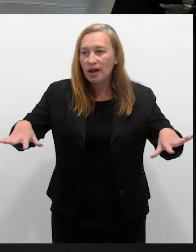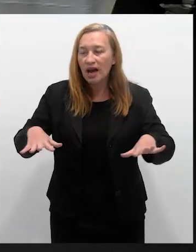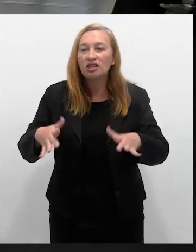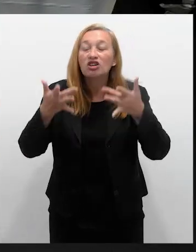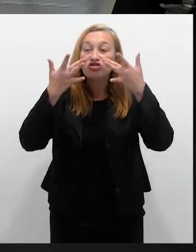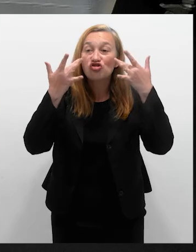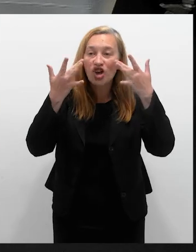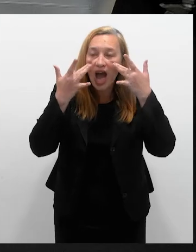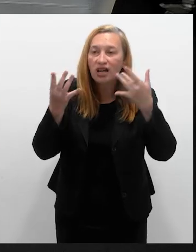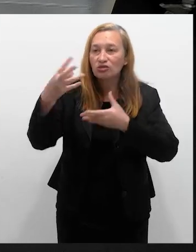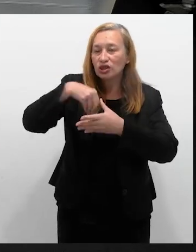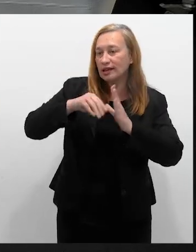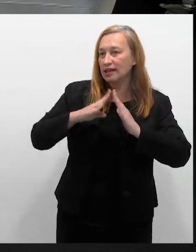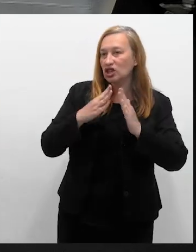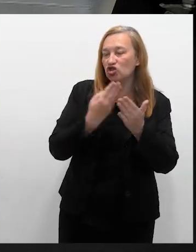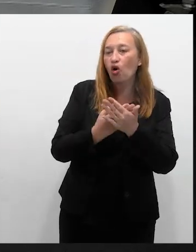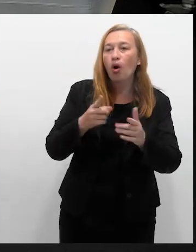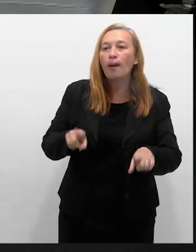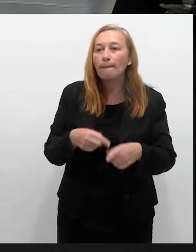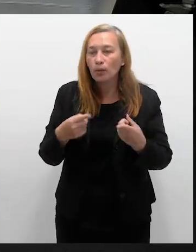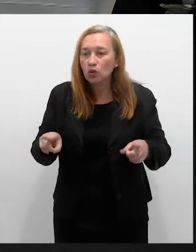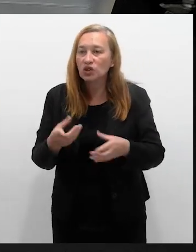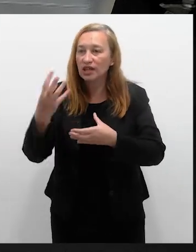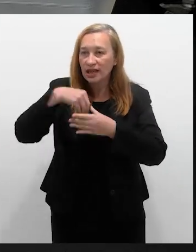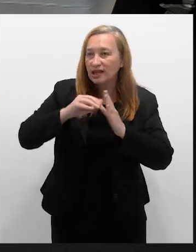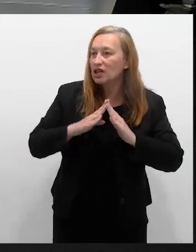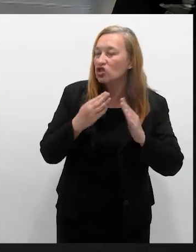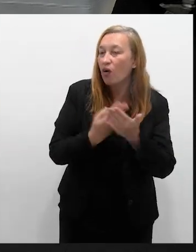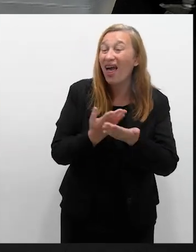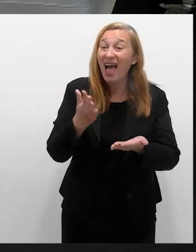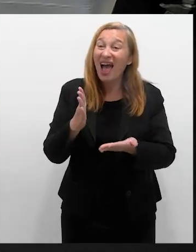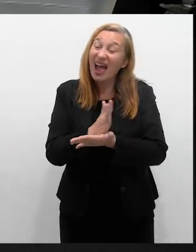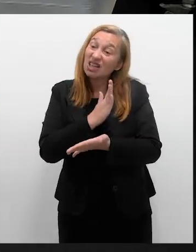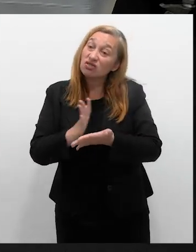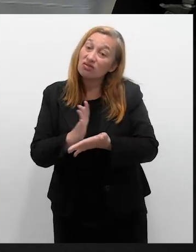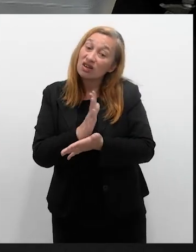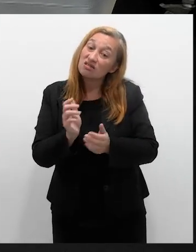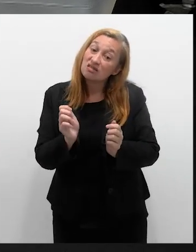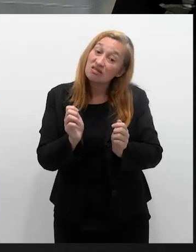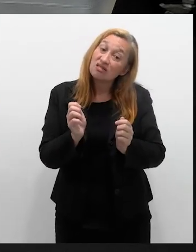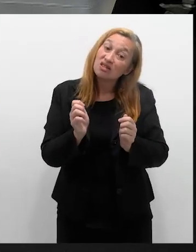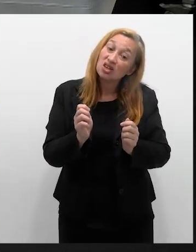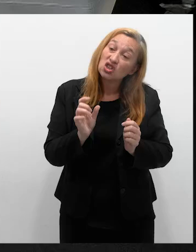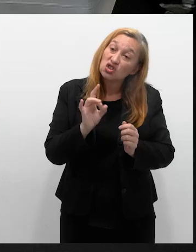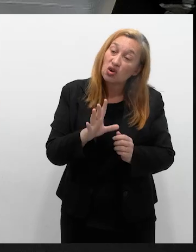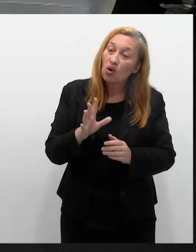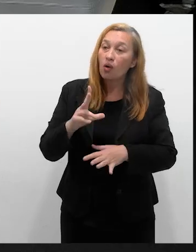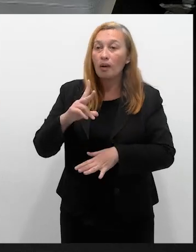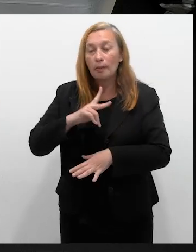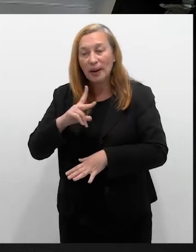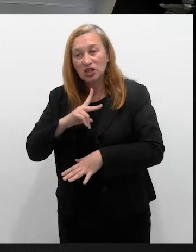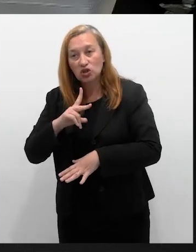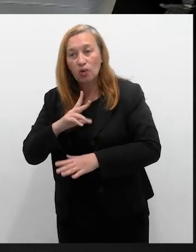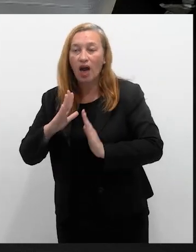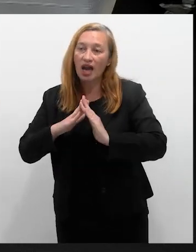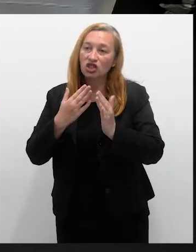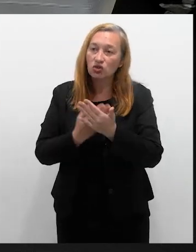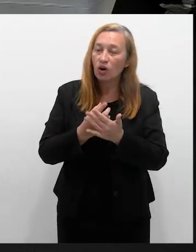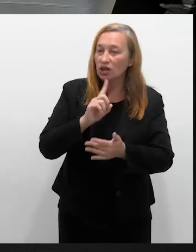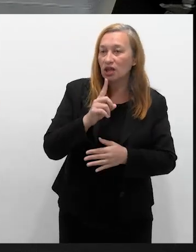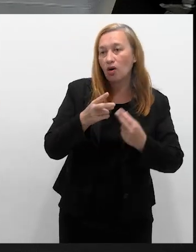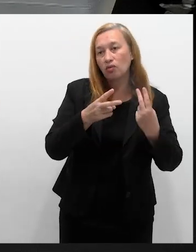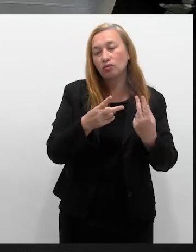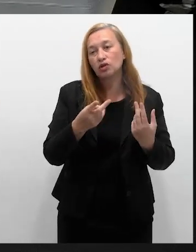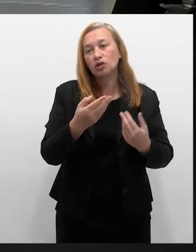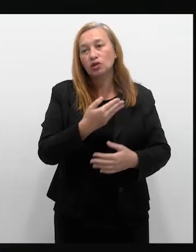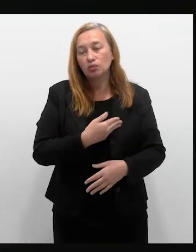todo mundo tinha que poder. Teatro tinha que estar na escola, música tinha que estar na escola, porque às vezes mas está nas escolas particulares, não está na rede